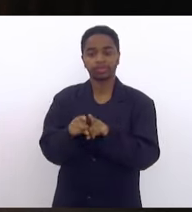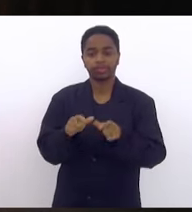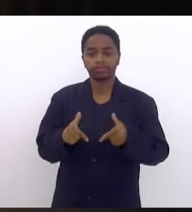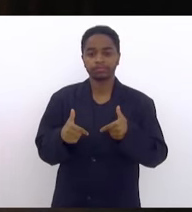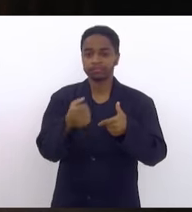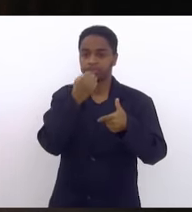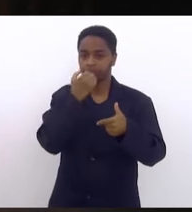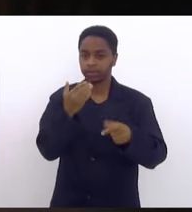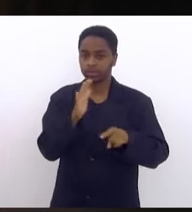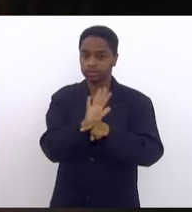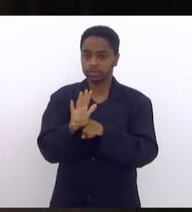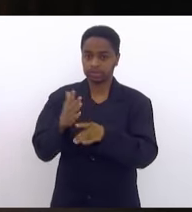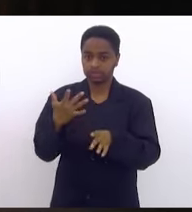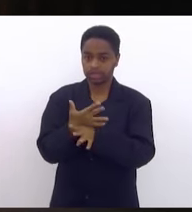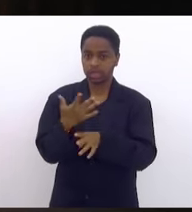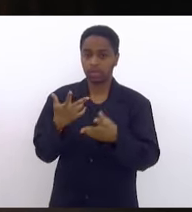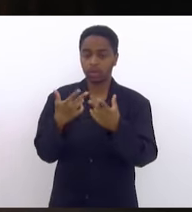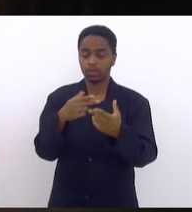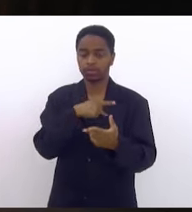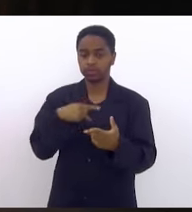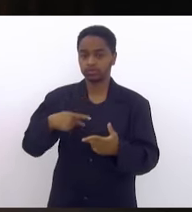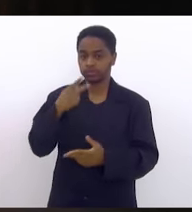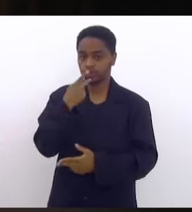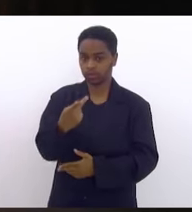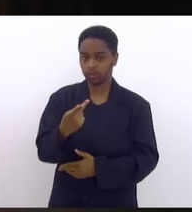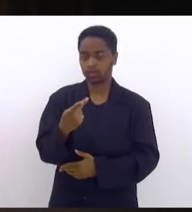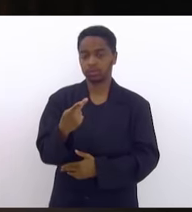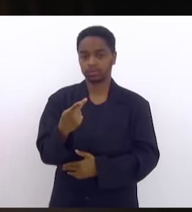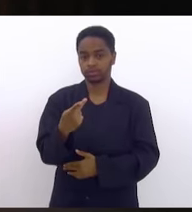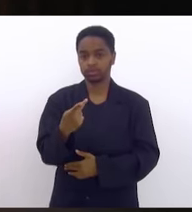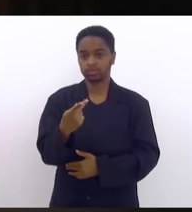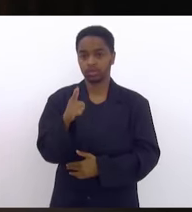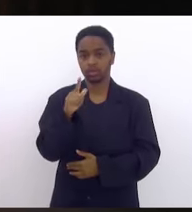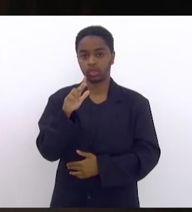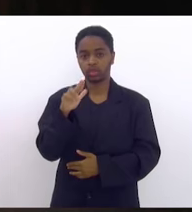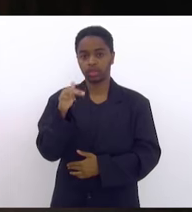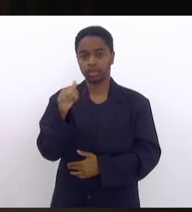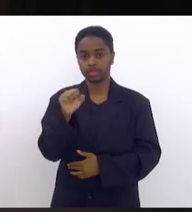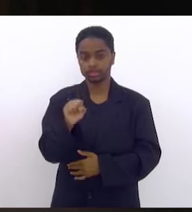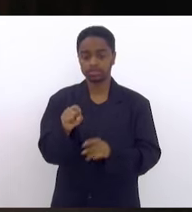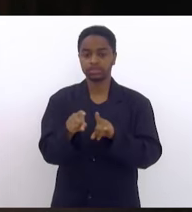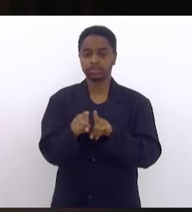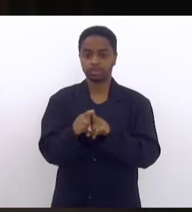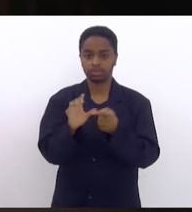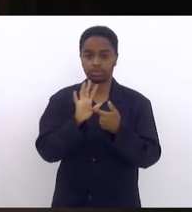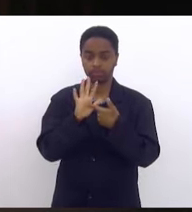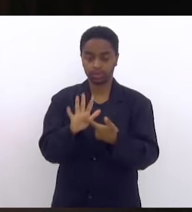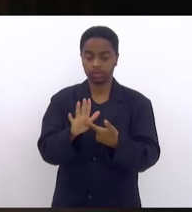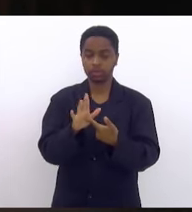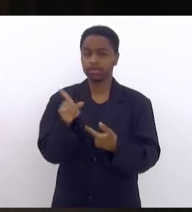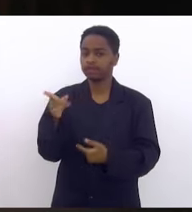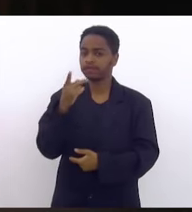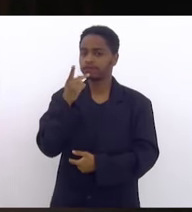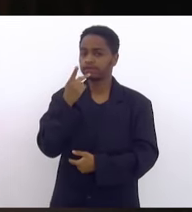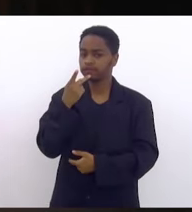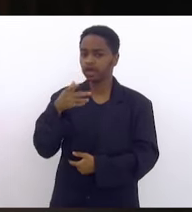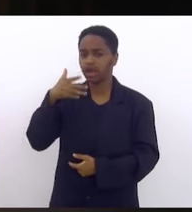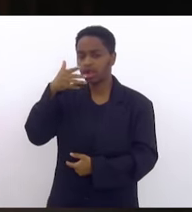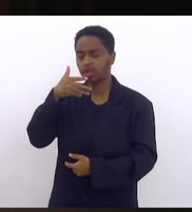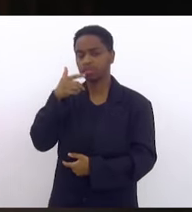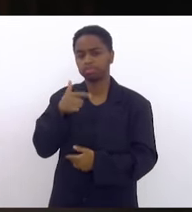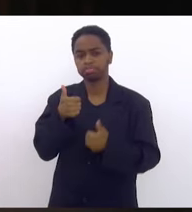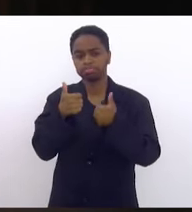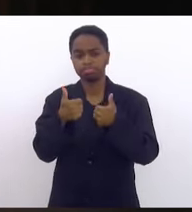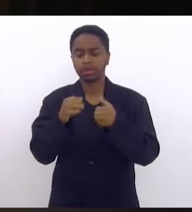da cidade. Assim como o pastor colocou lá atrás, o Lucas colocou também, o senhor falou teve uma grande fala, eu